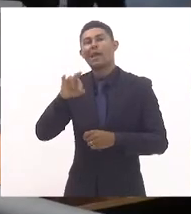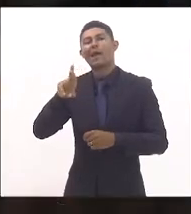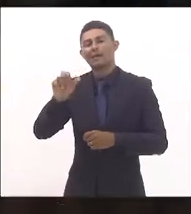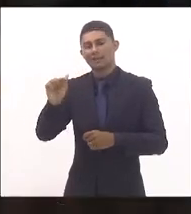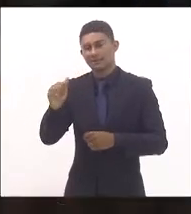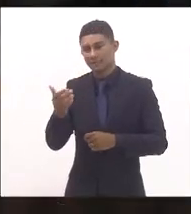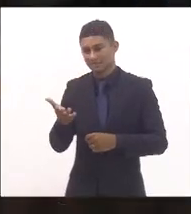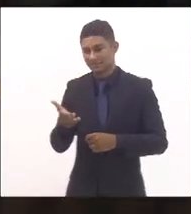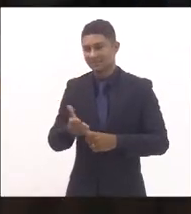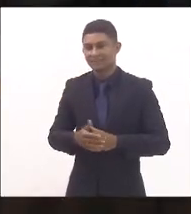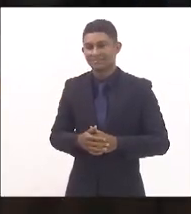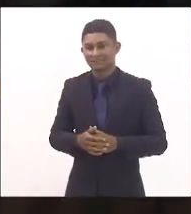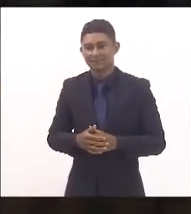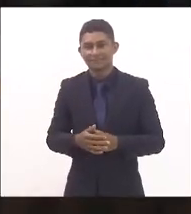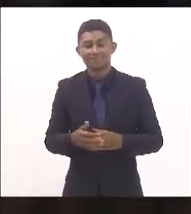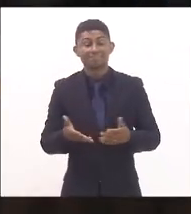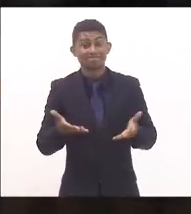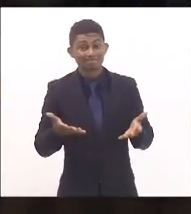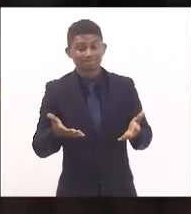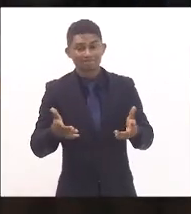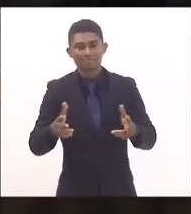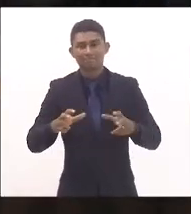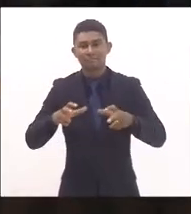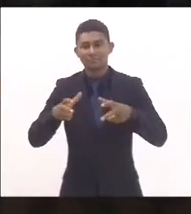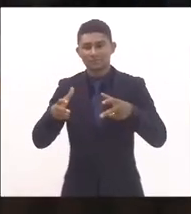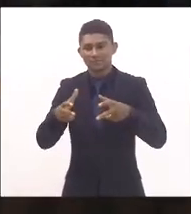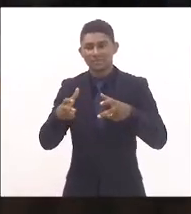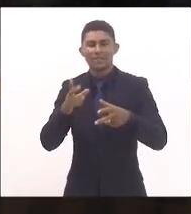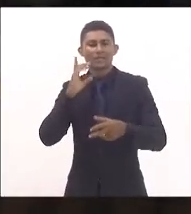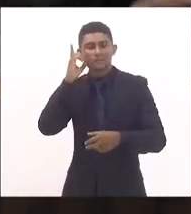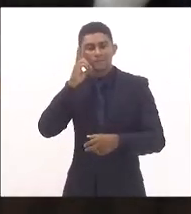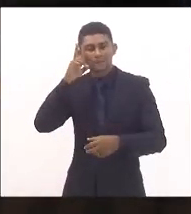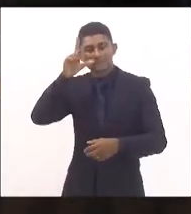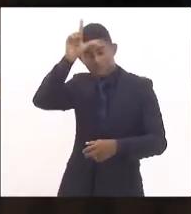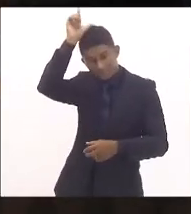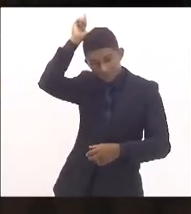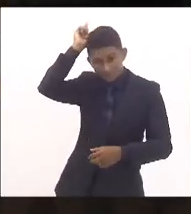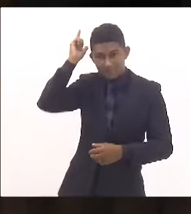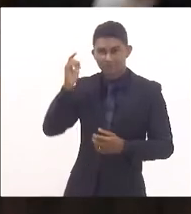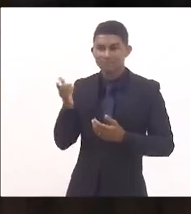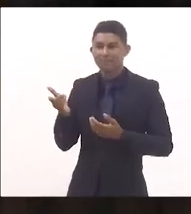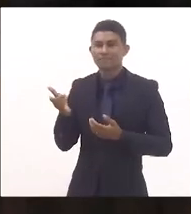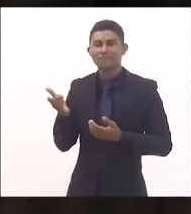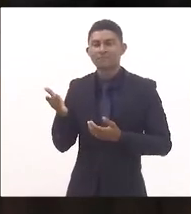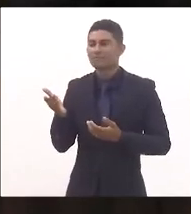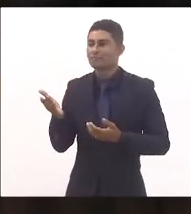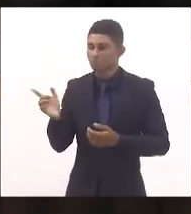de Tributação, deputado Luiz Paulo. Jovem, deputado...